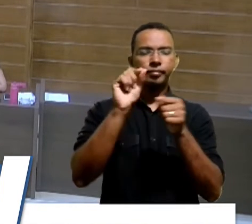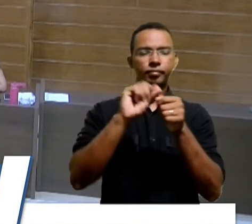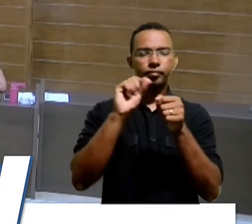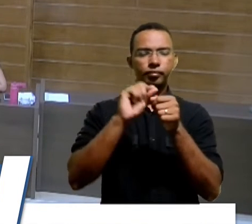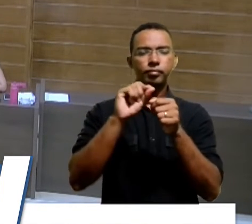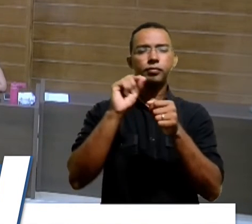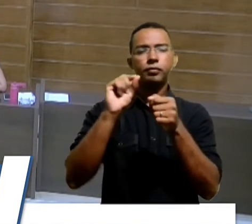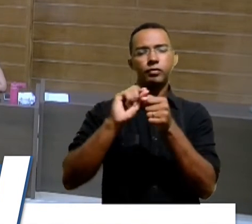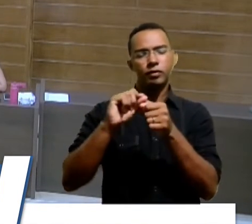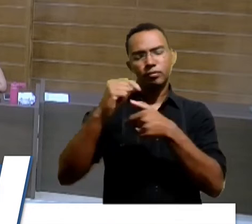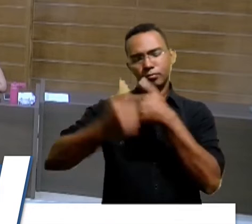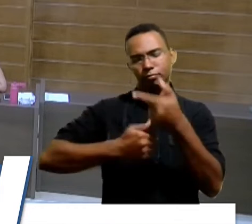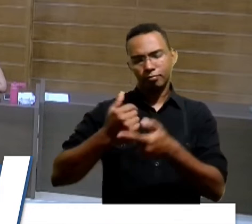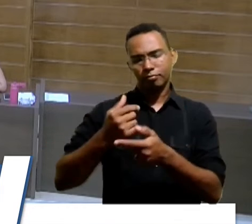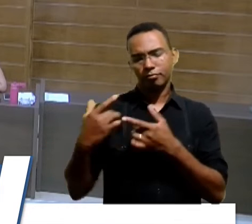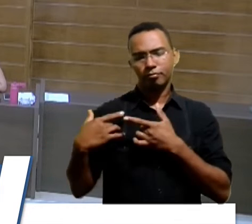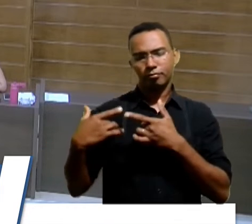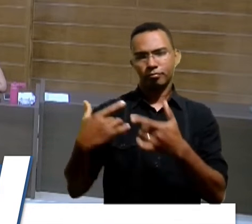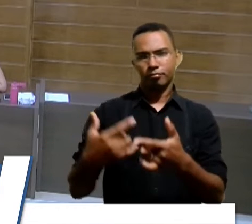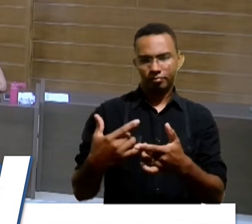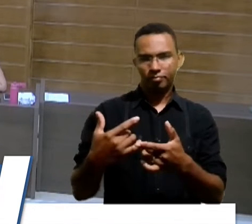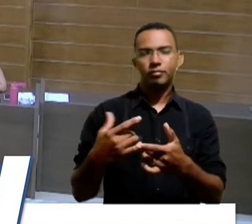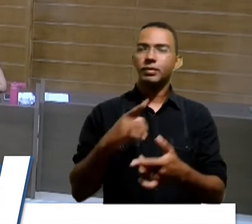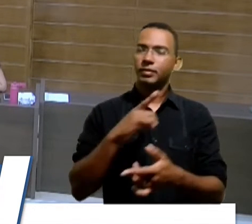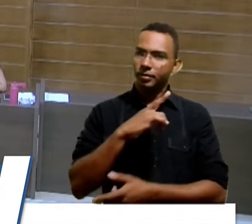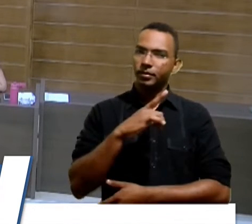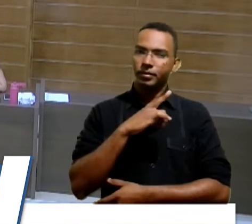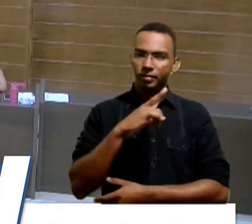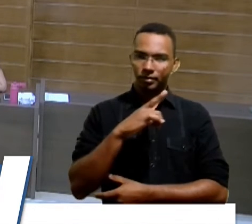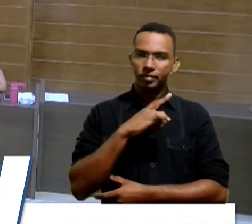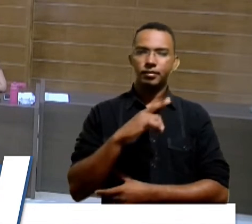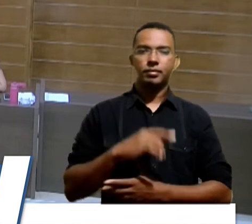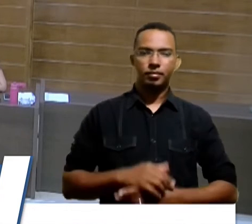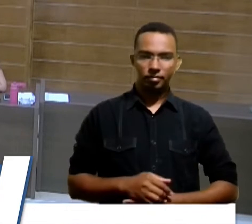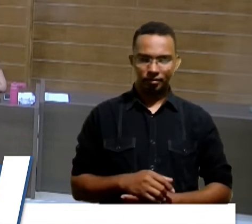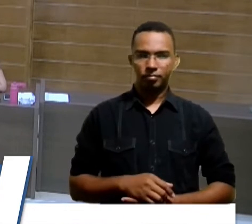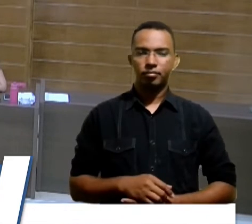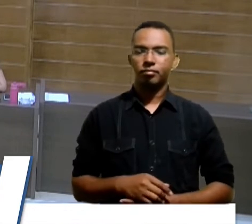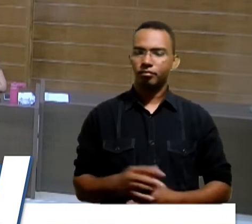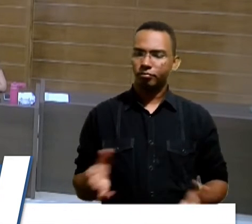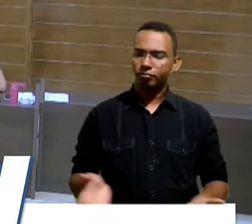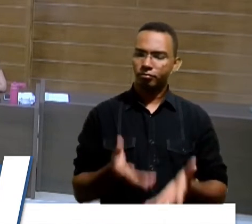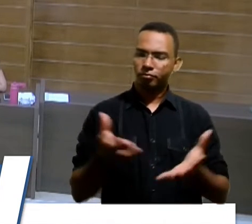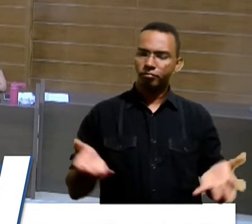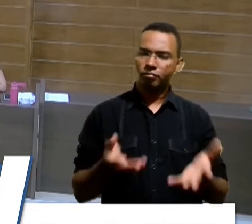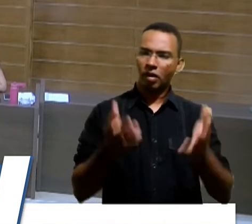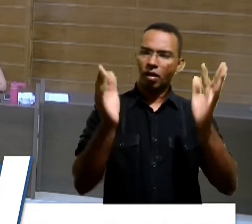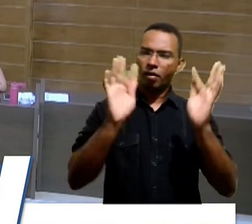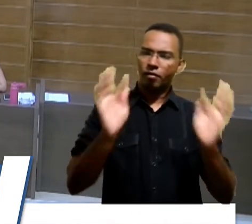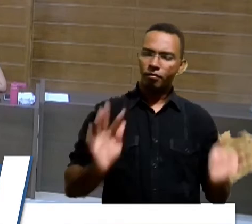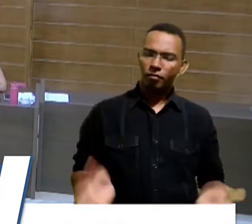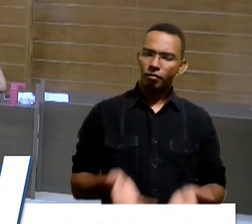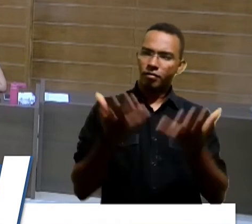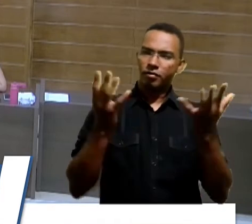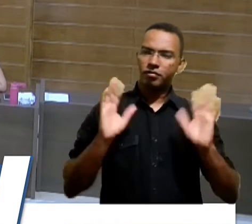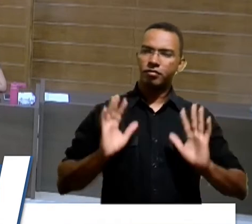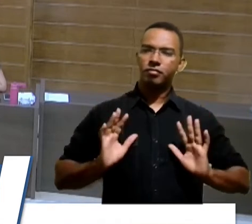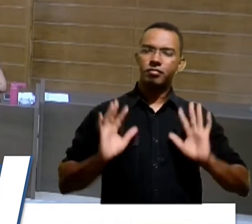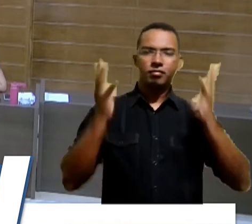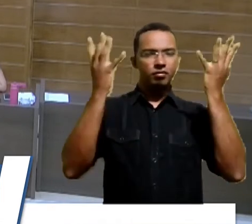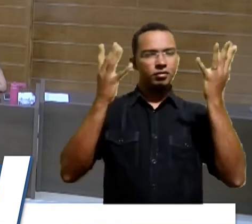seu desempreendimento que você tem em proporcionar alegria não só às nossas